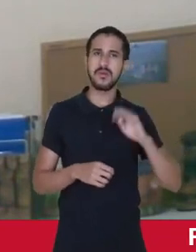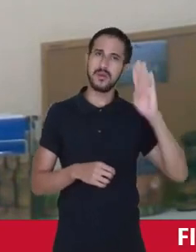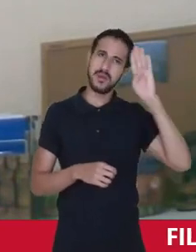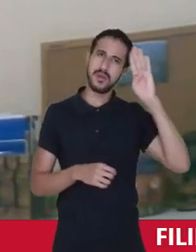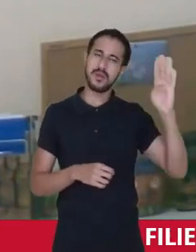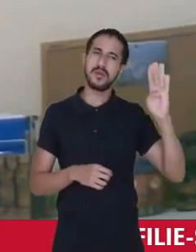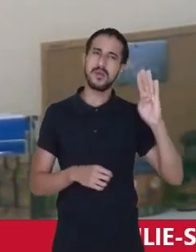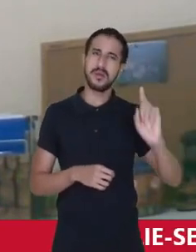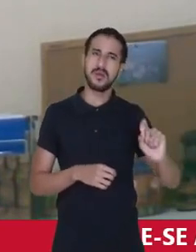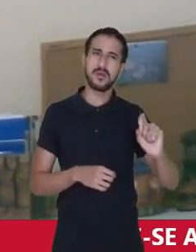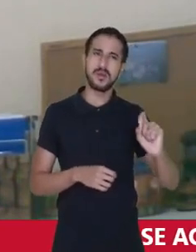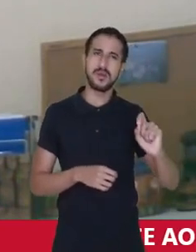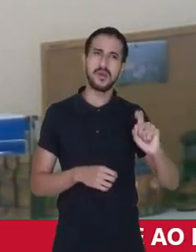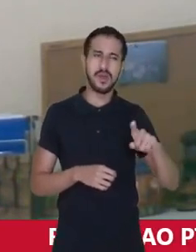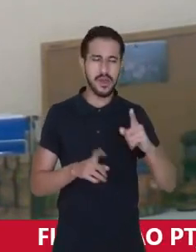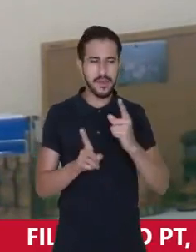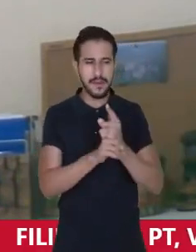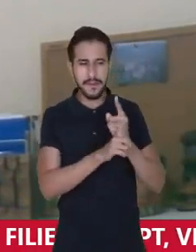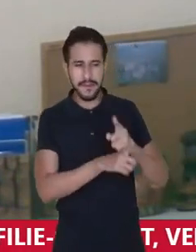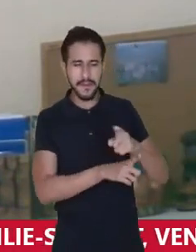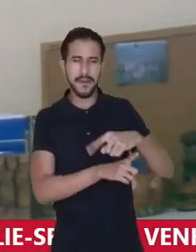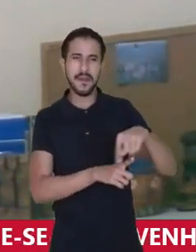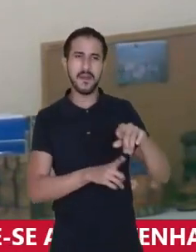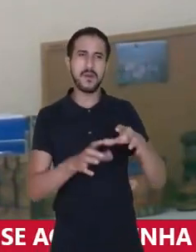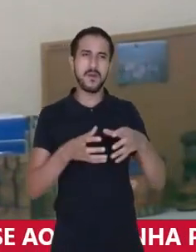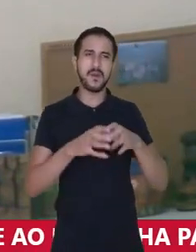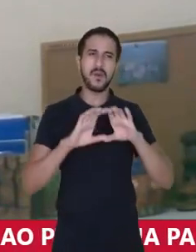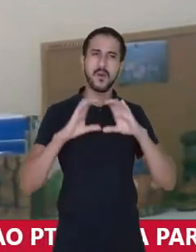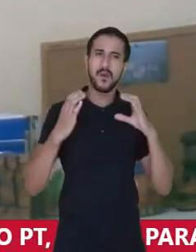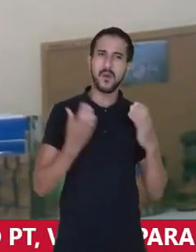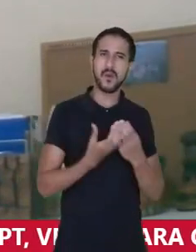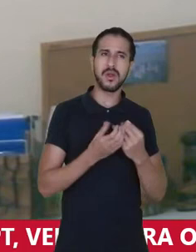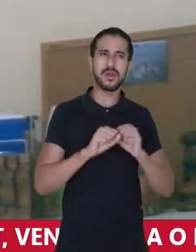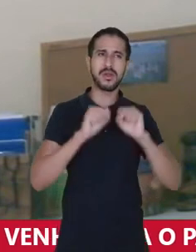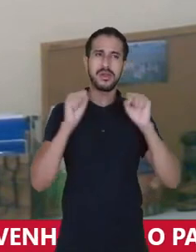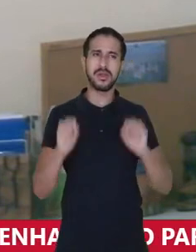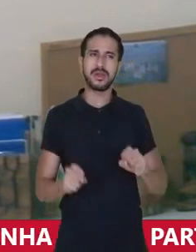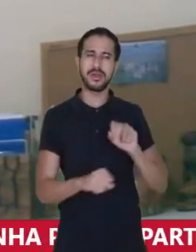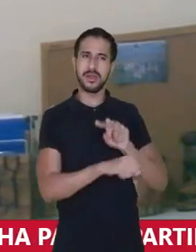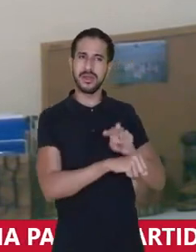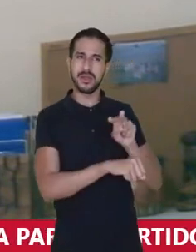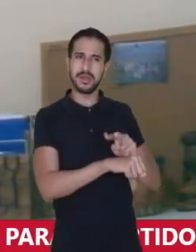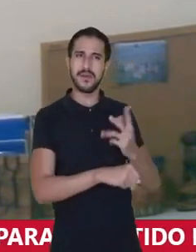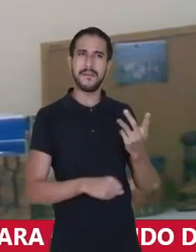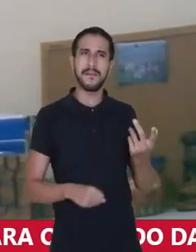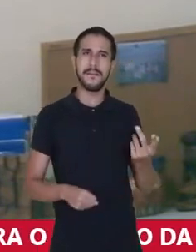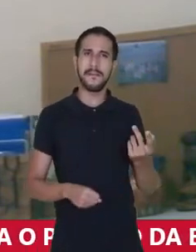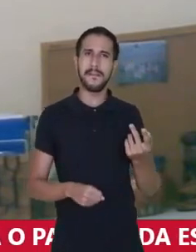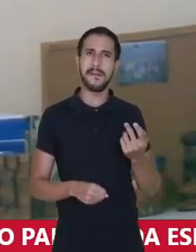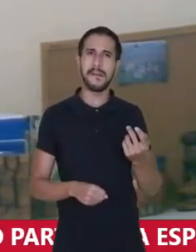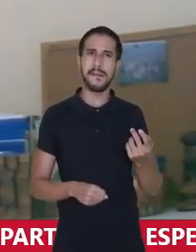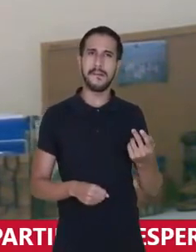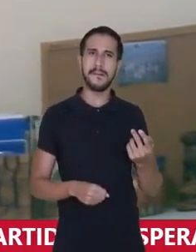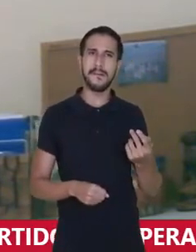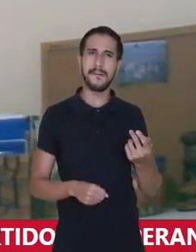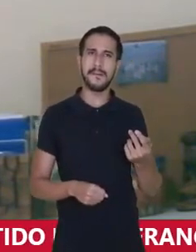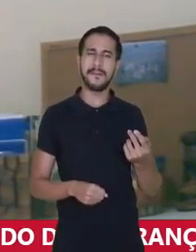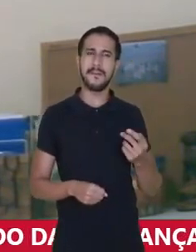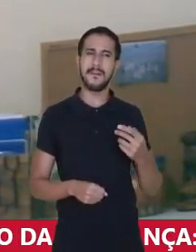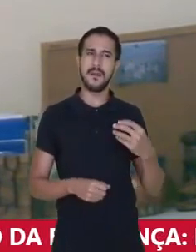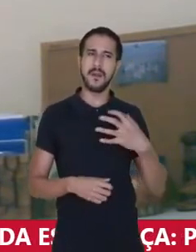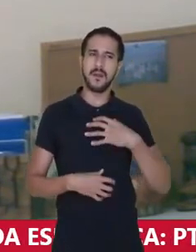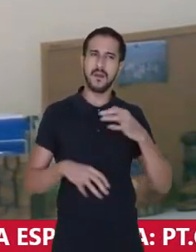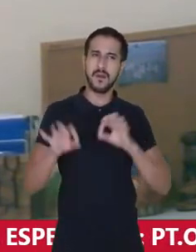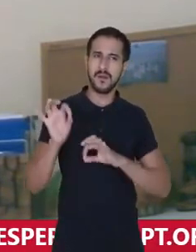sobretudo, eram identificadas como aquelas comunidades com sistemas de proteção a